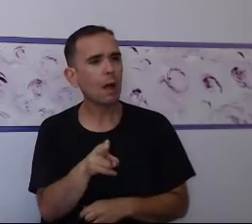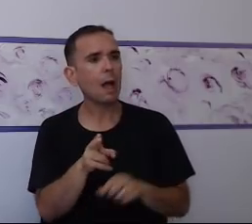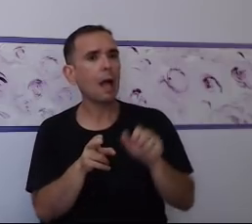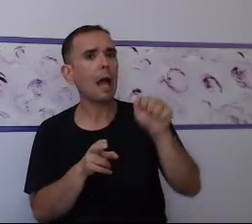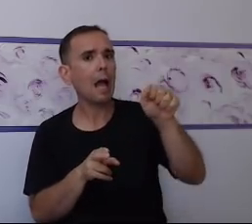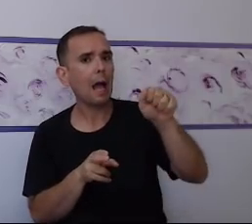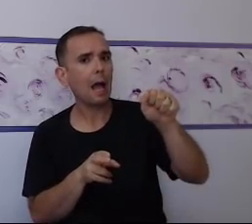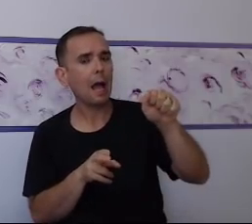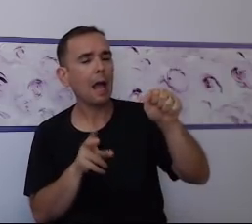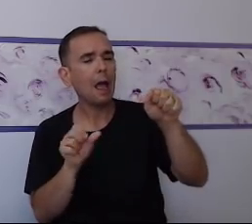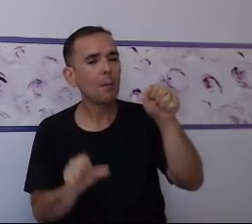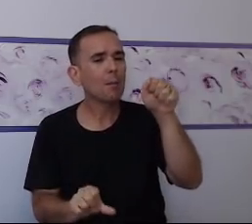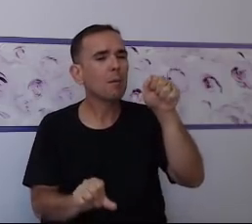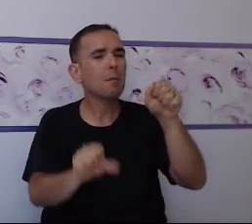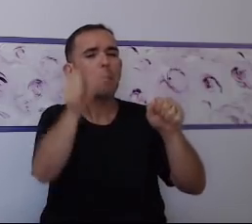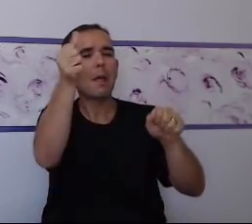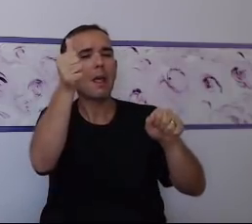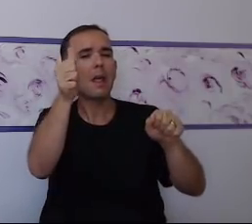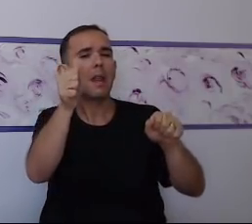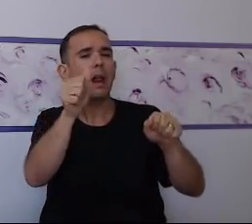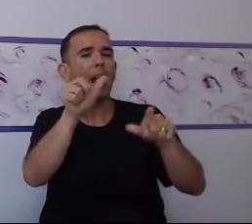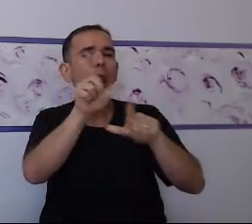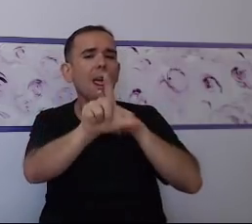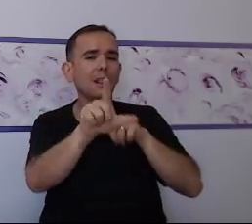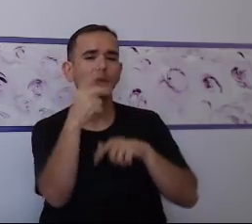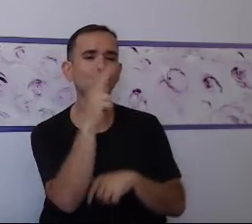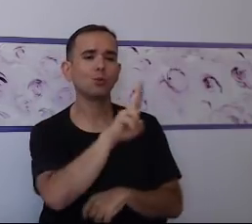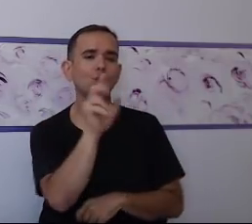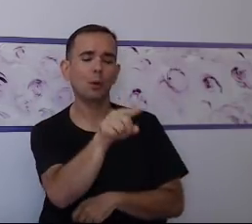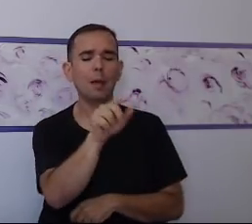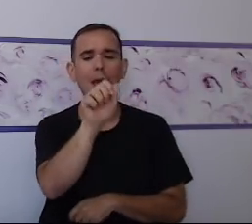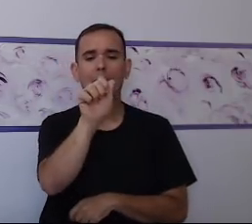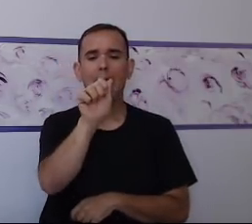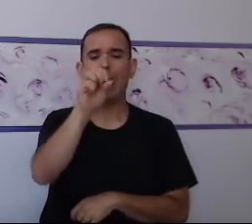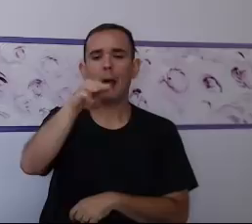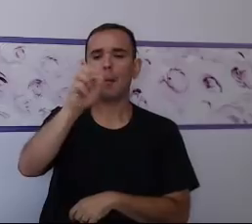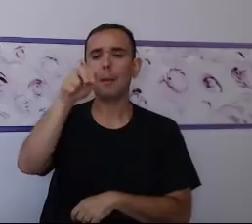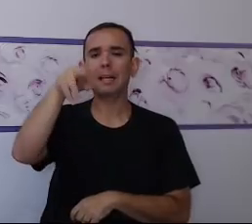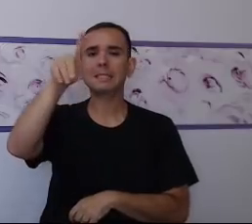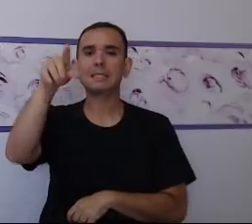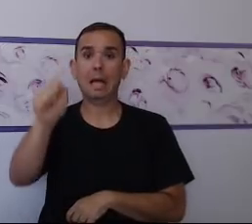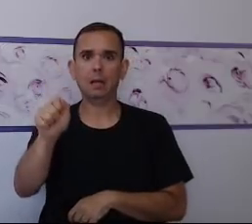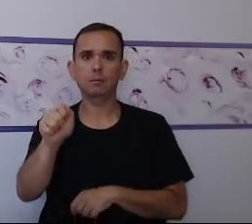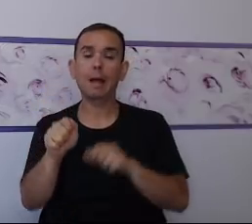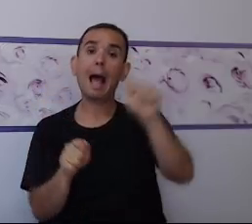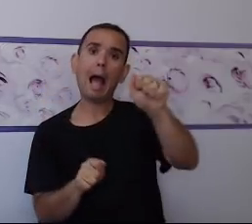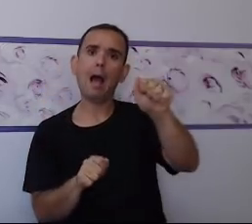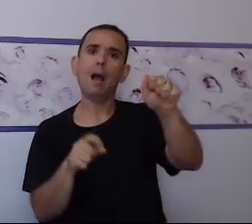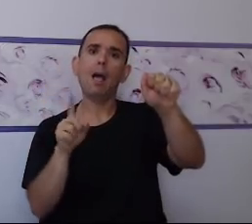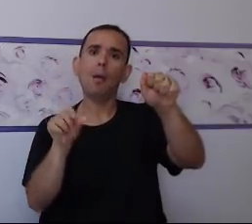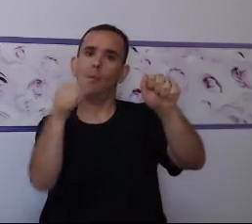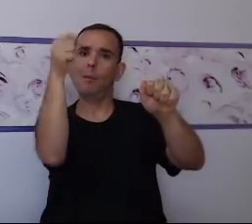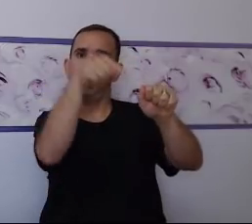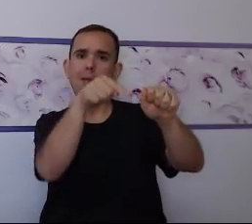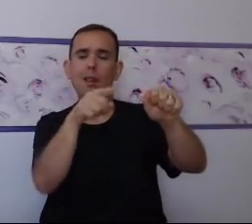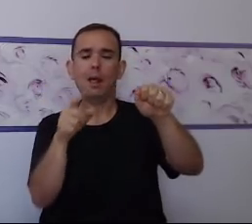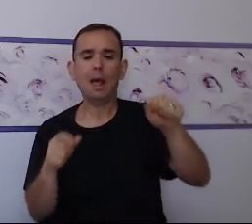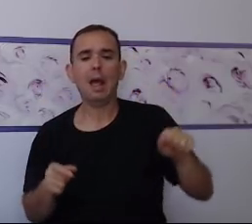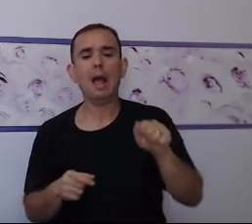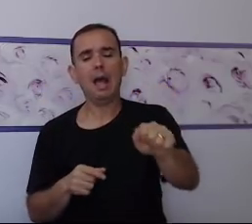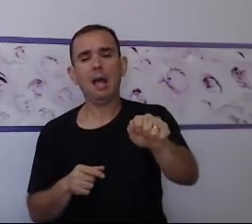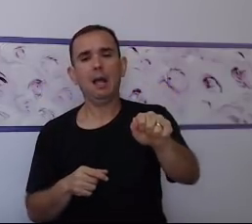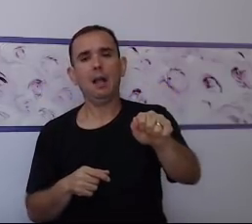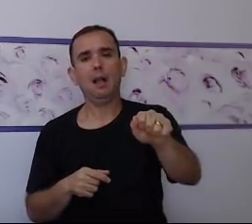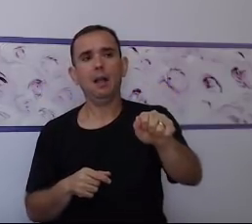letrinha A, que é a primeira letra do nome dele. O nome é Amanda, a primeira letra do nome dela é o A. Então agora eu vou trazer o A de que forma? Eu